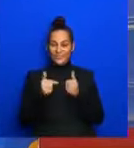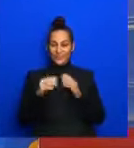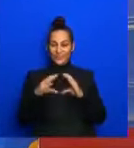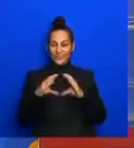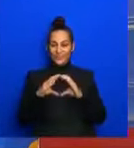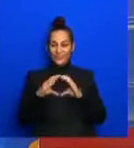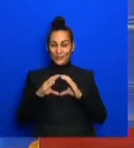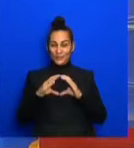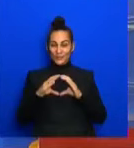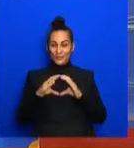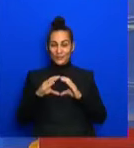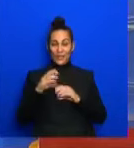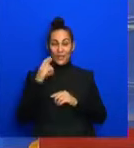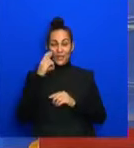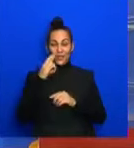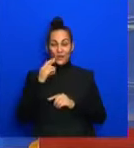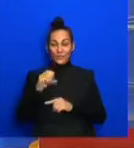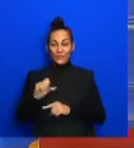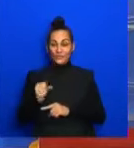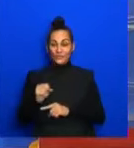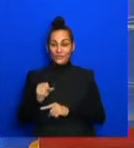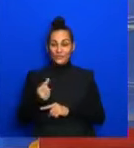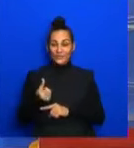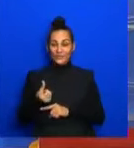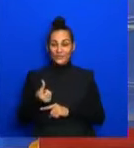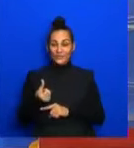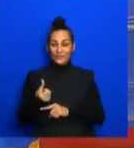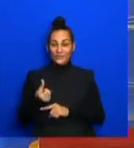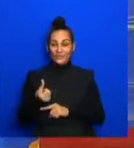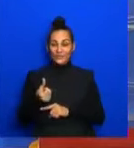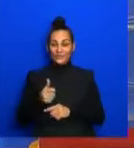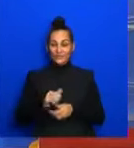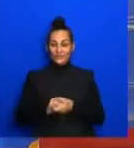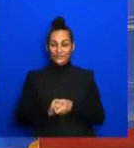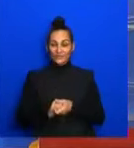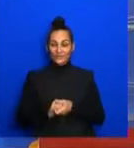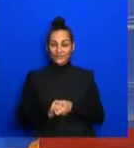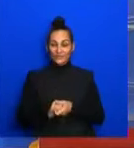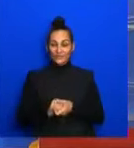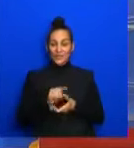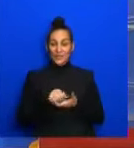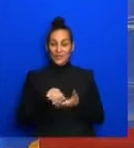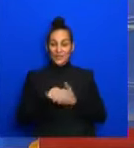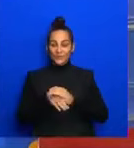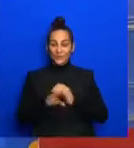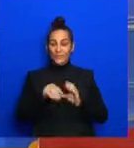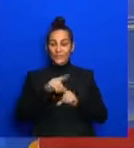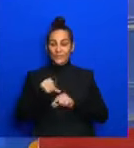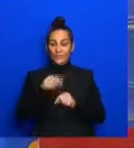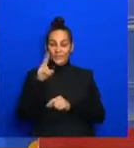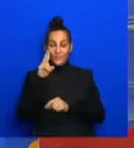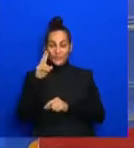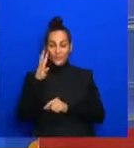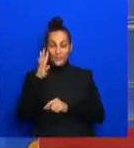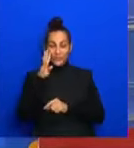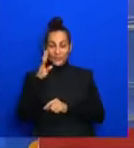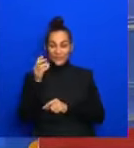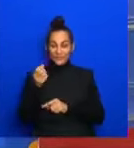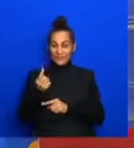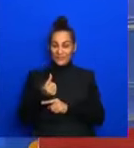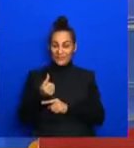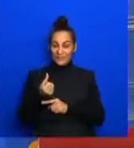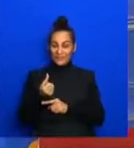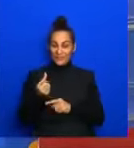Vem sorte, bola rosa, 86, rosa, 86. Lotomania, com sorteios às segundas, quartas